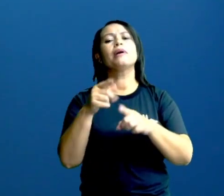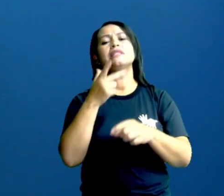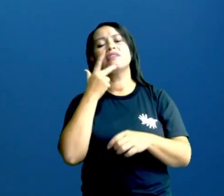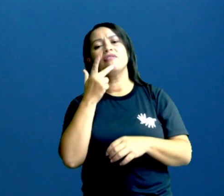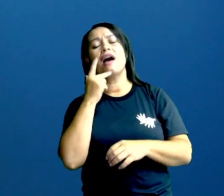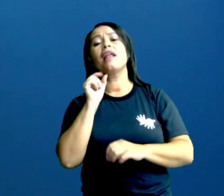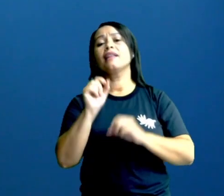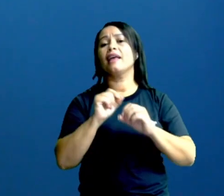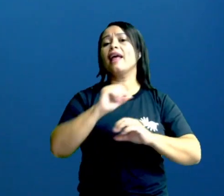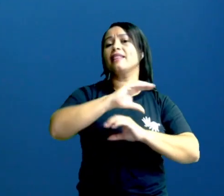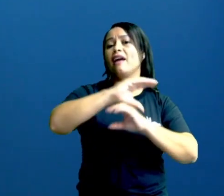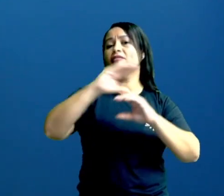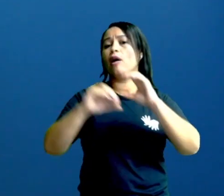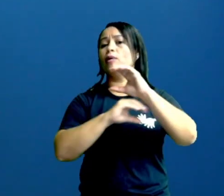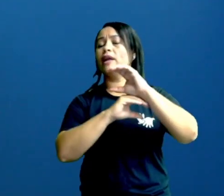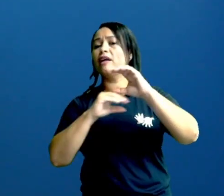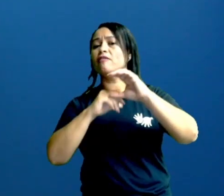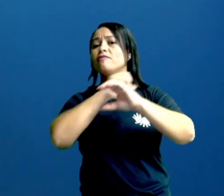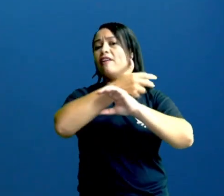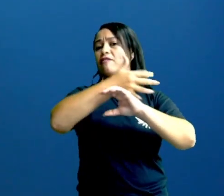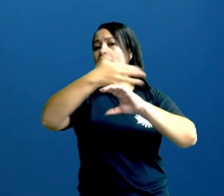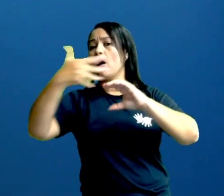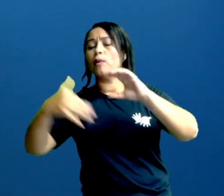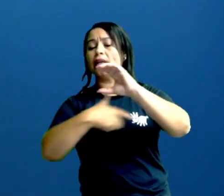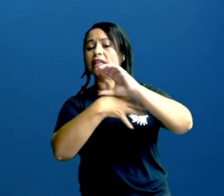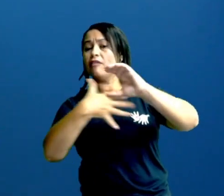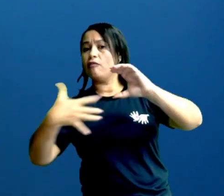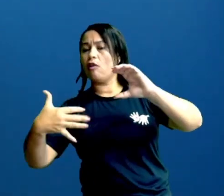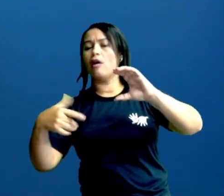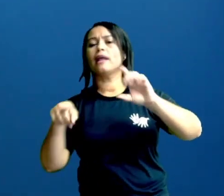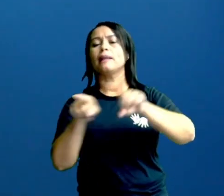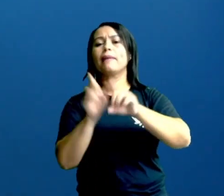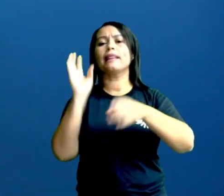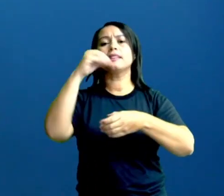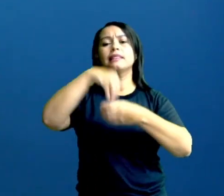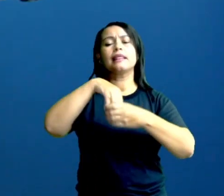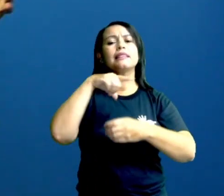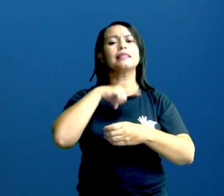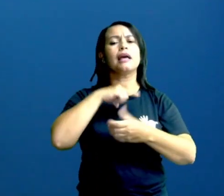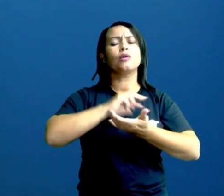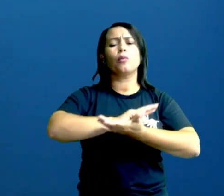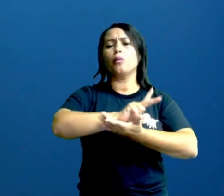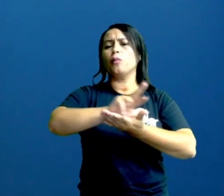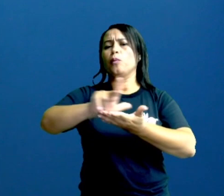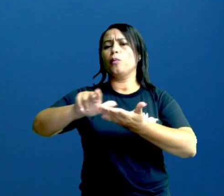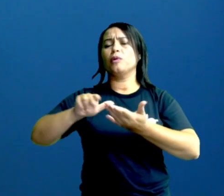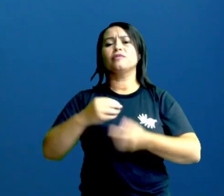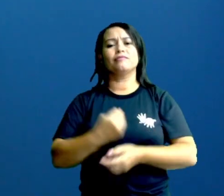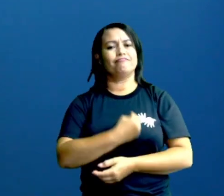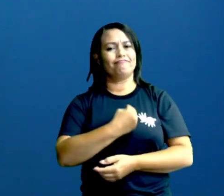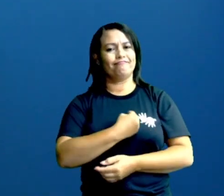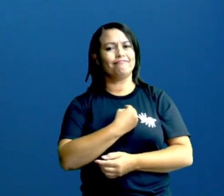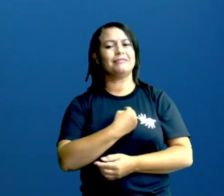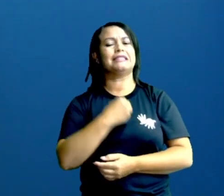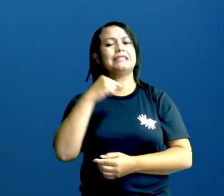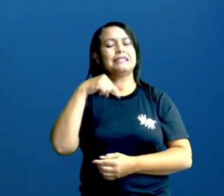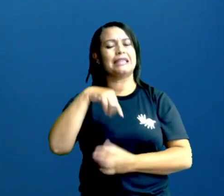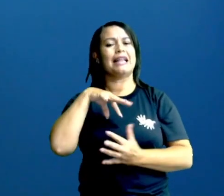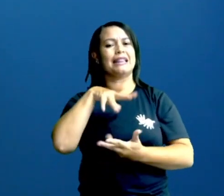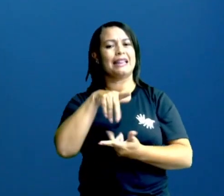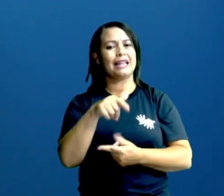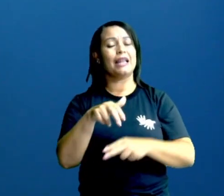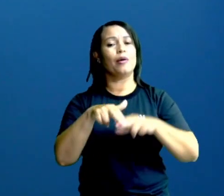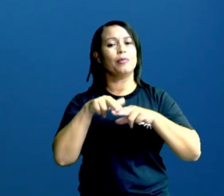fauna e da flora né a gente sabe que a floresta amazônica ela tem Ela guarda uma das maiores biodiversidades a terra tá Por isso a importância